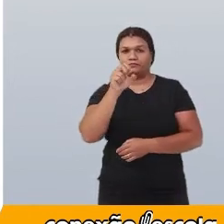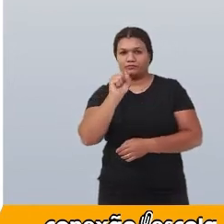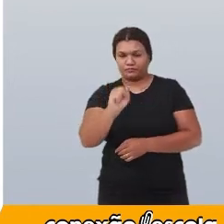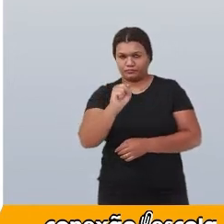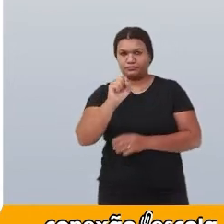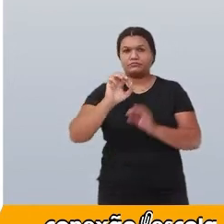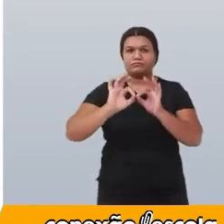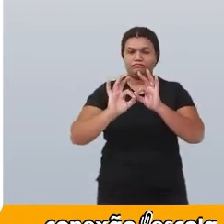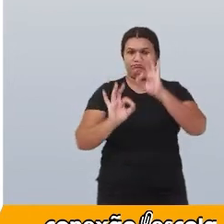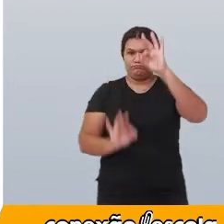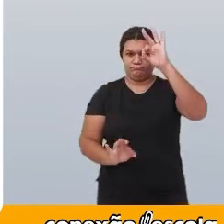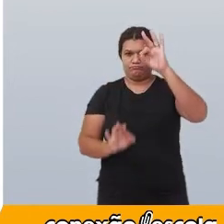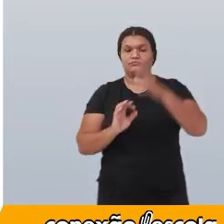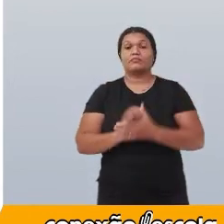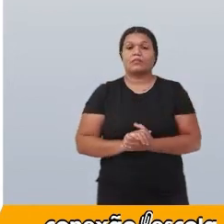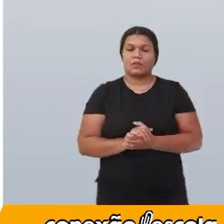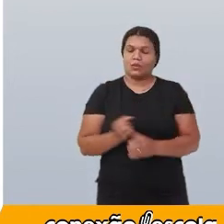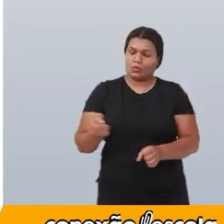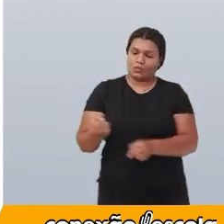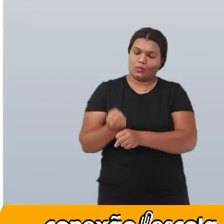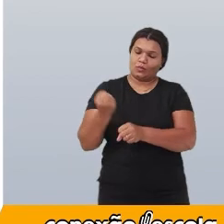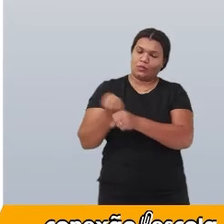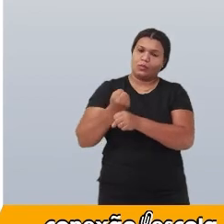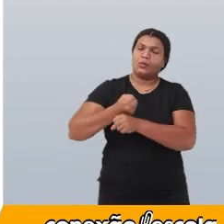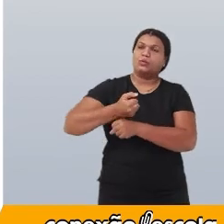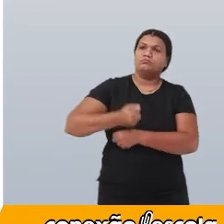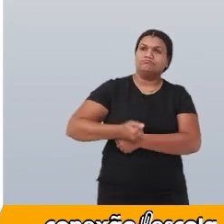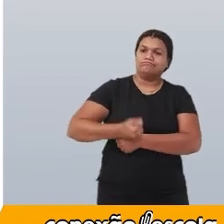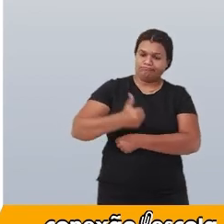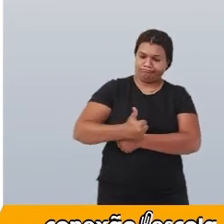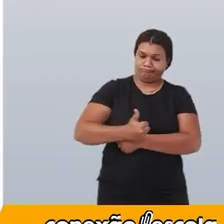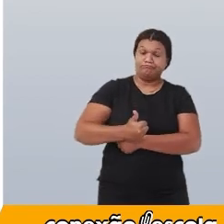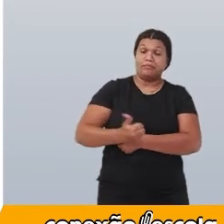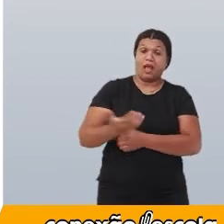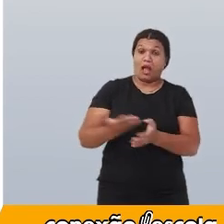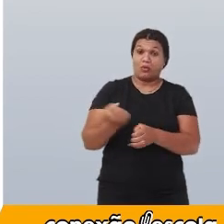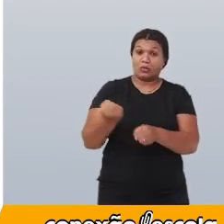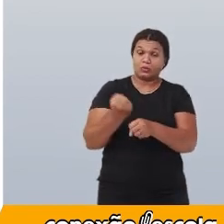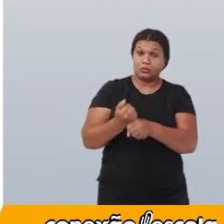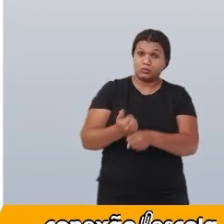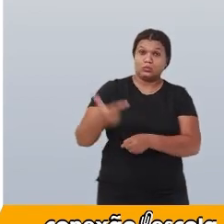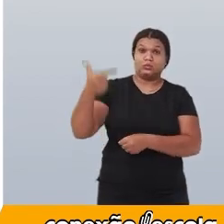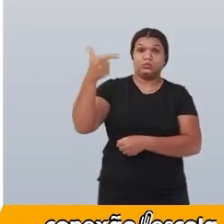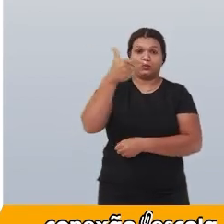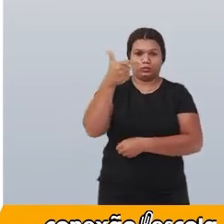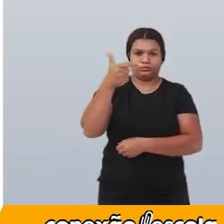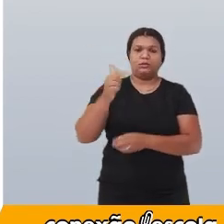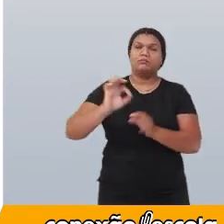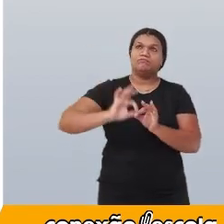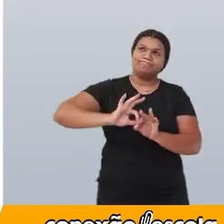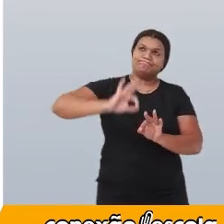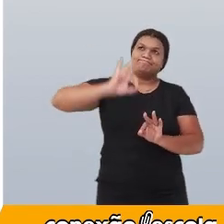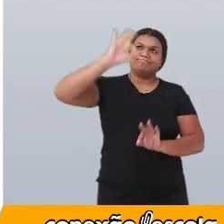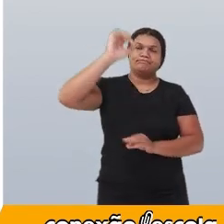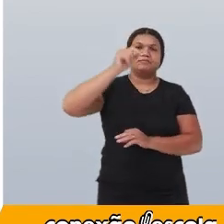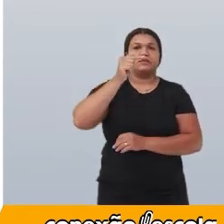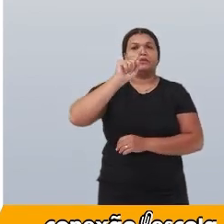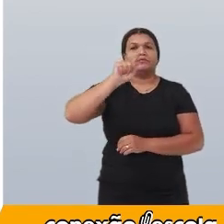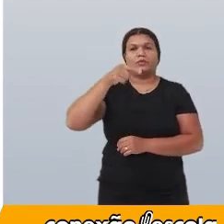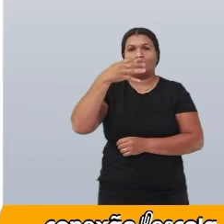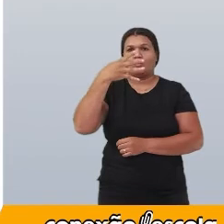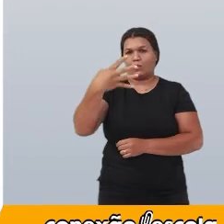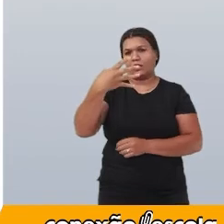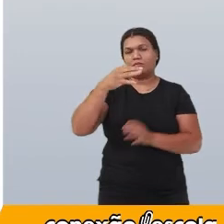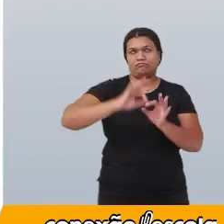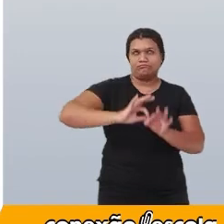4,78 metros. Foi construído um segundo andar e a altura da casa passou a ser de 7,4